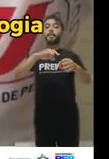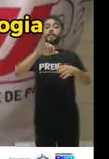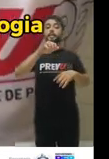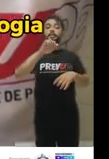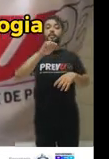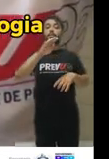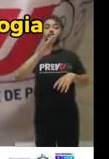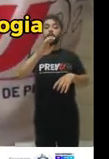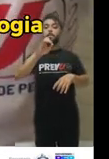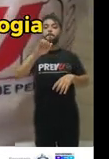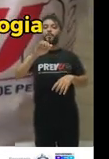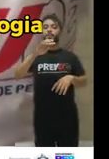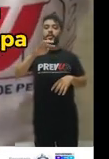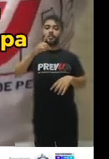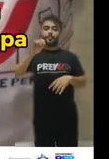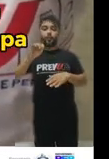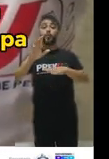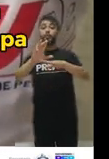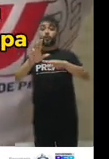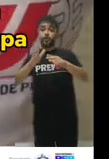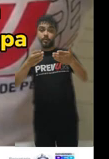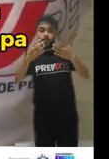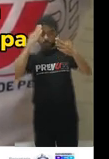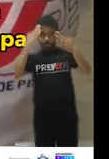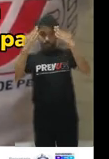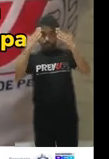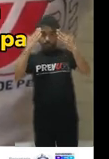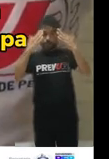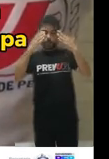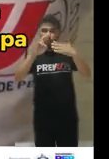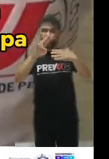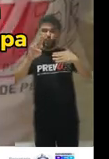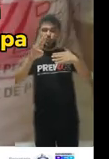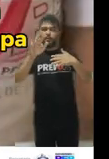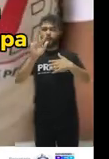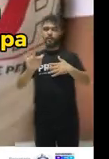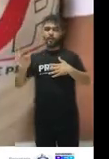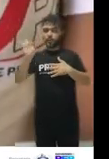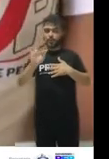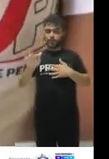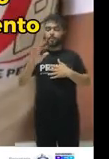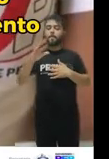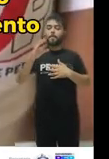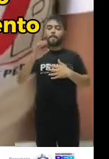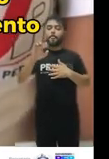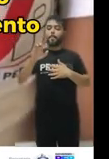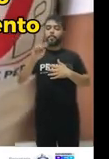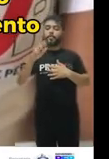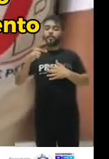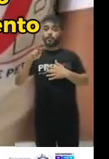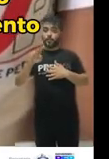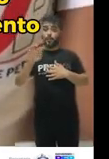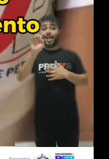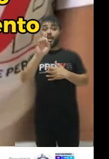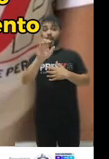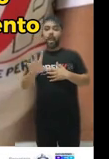e estou cursando Psicologia, minha graduação, na Faculdade CESP Europa. Creio que todos vocês